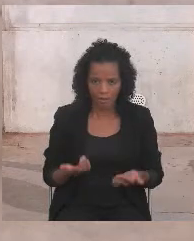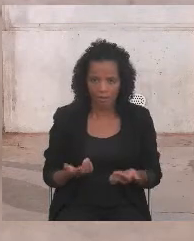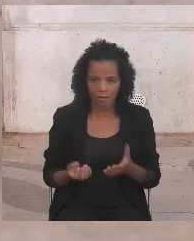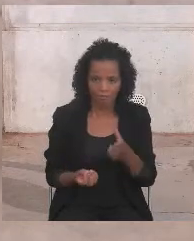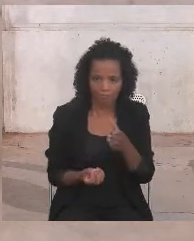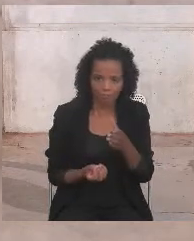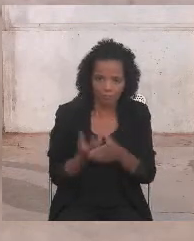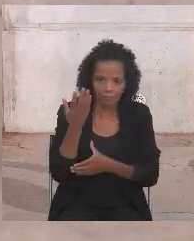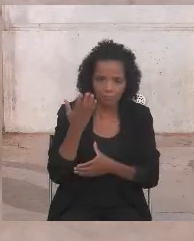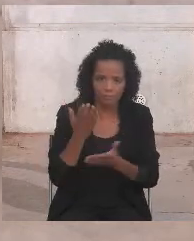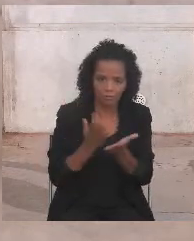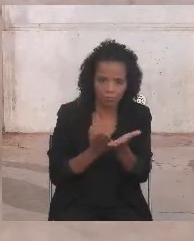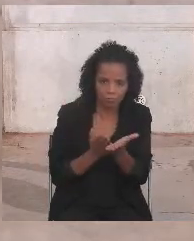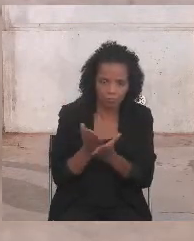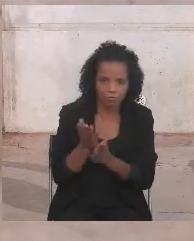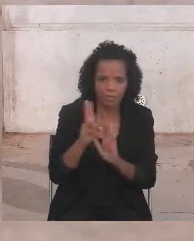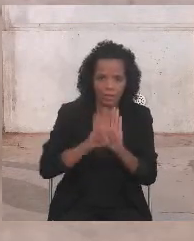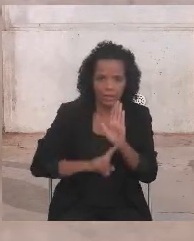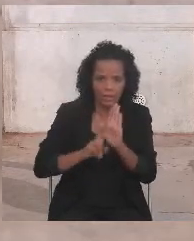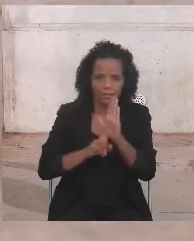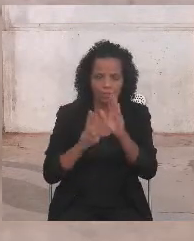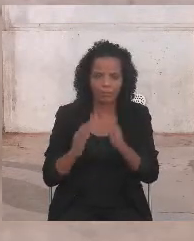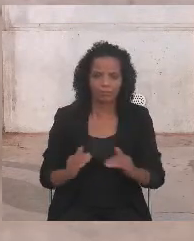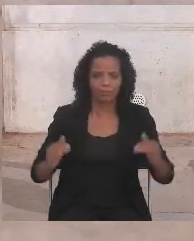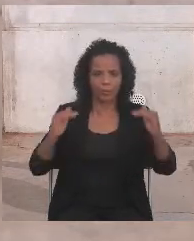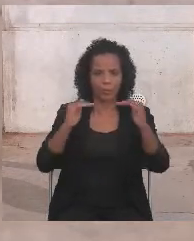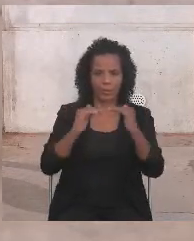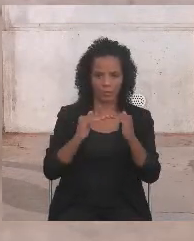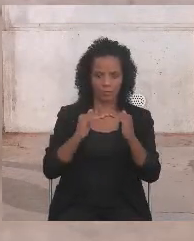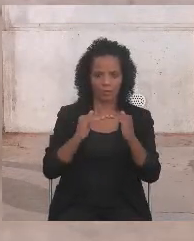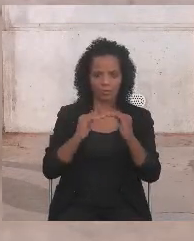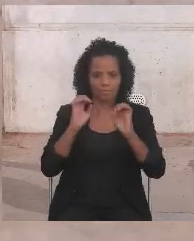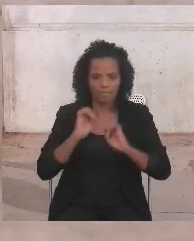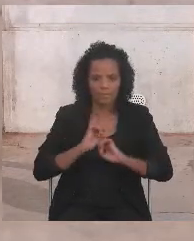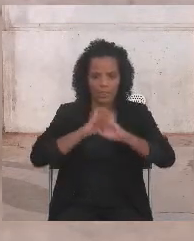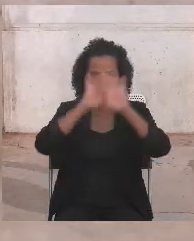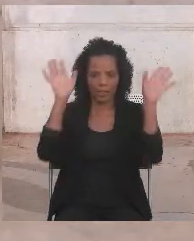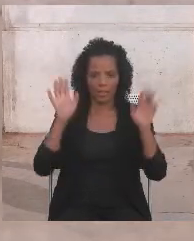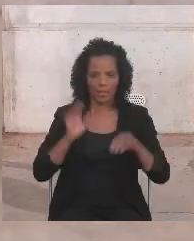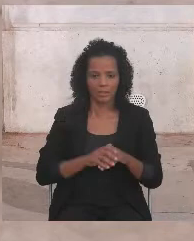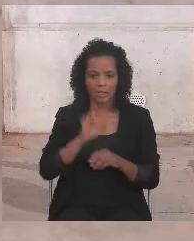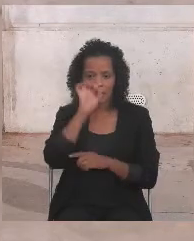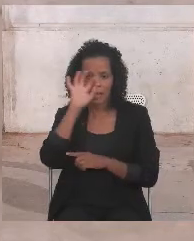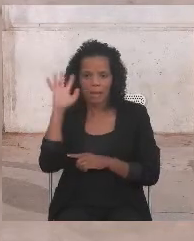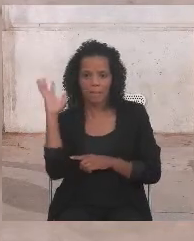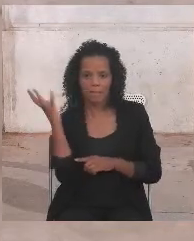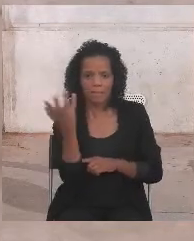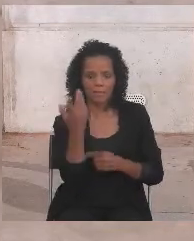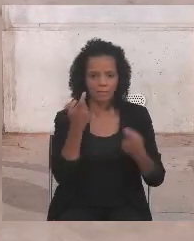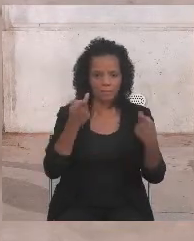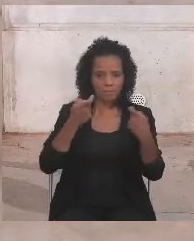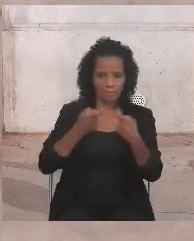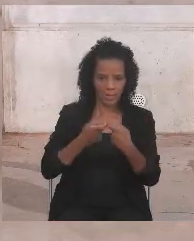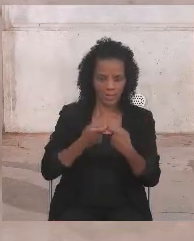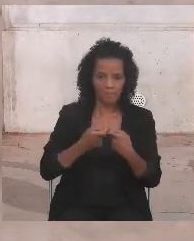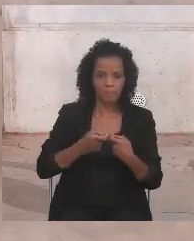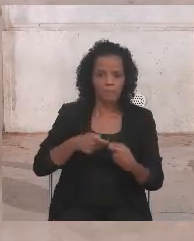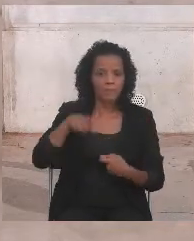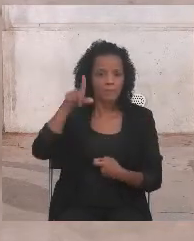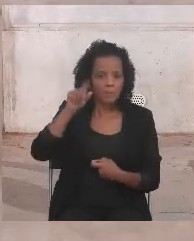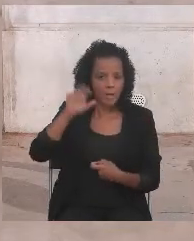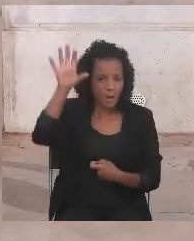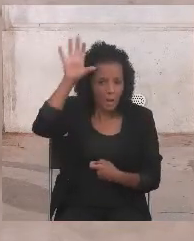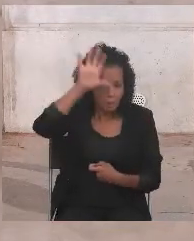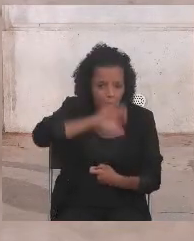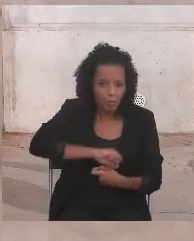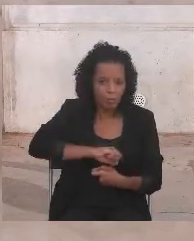de criar, de sustentar regras equitativas, transparentes, amigas do ambiente, sem usar e sem